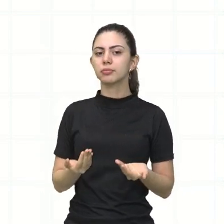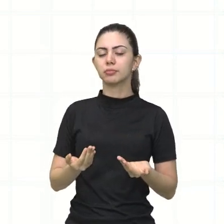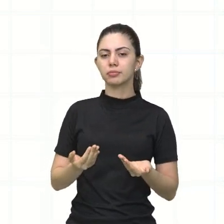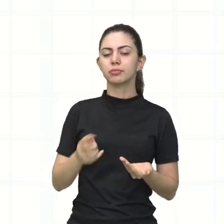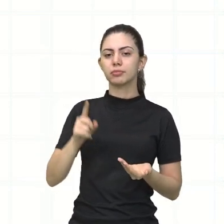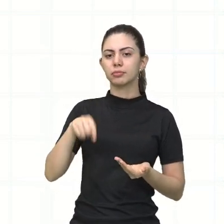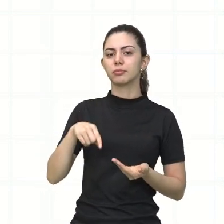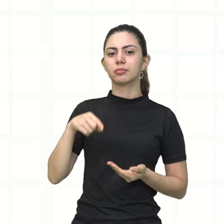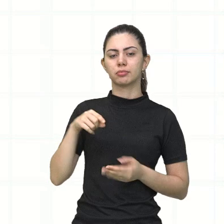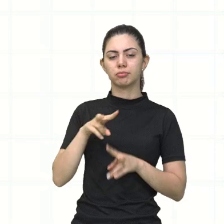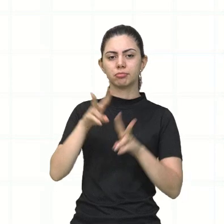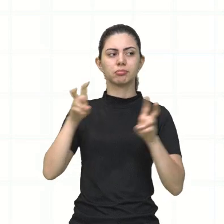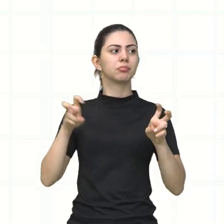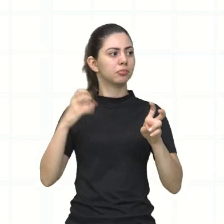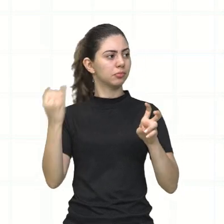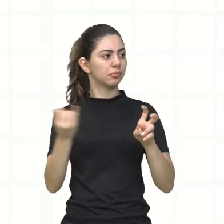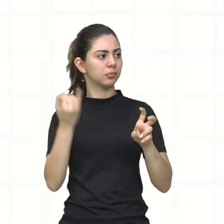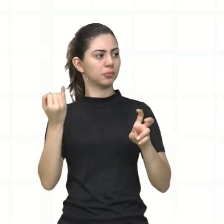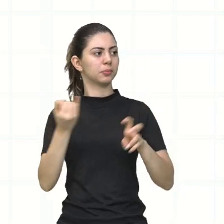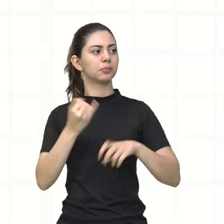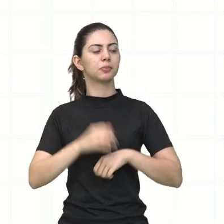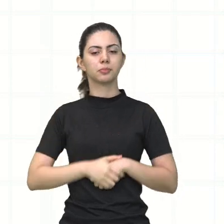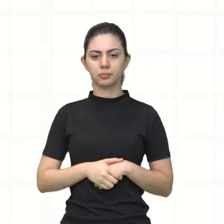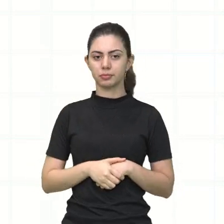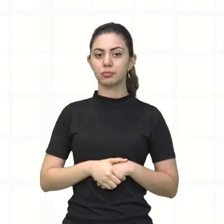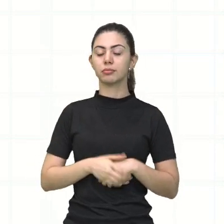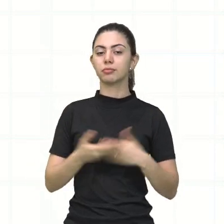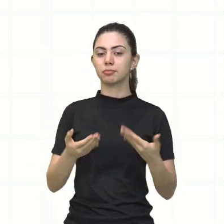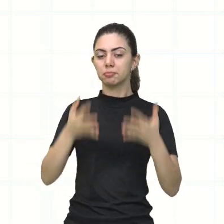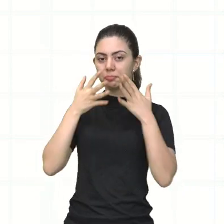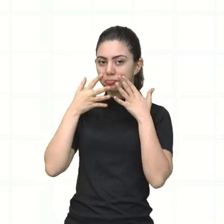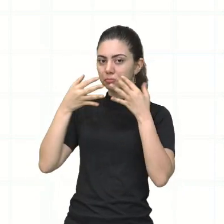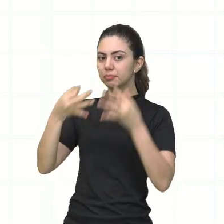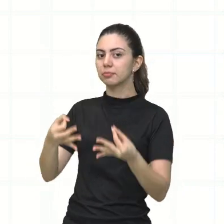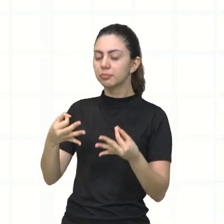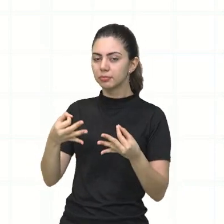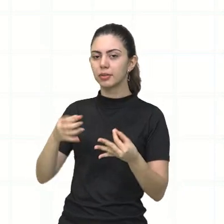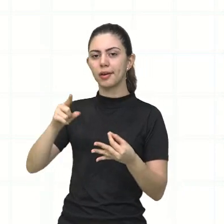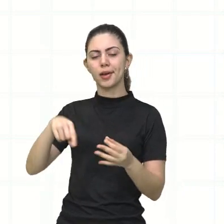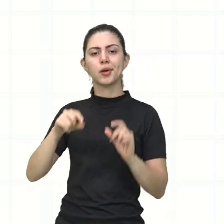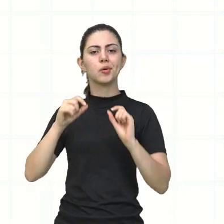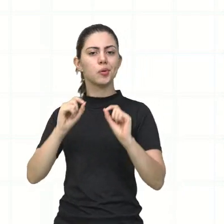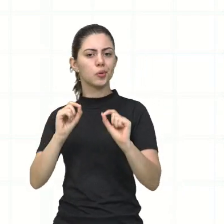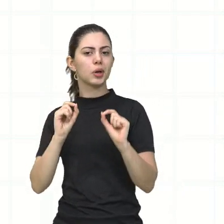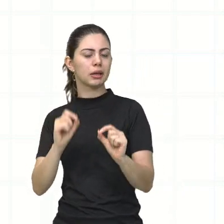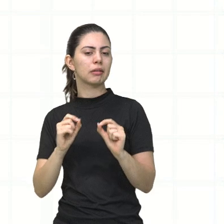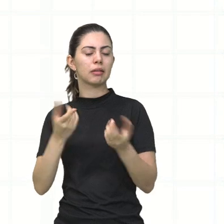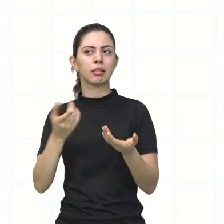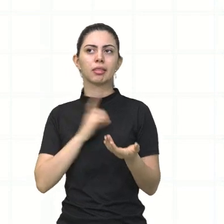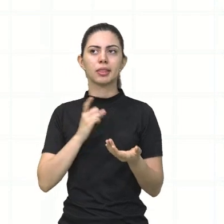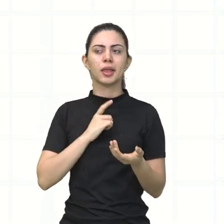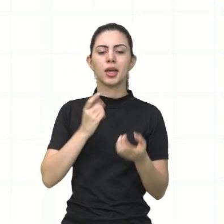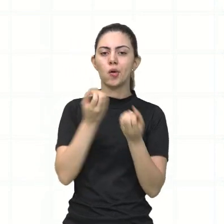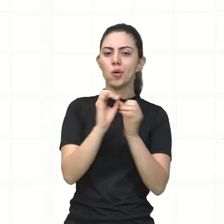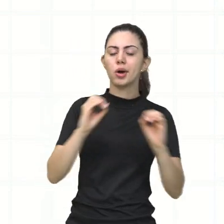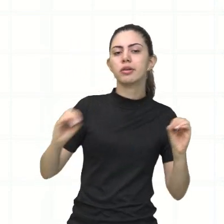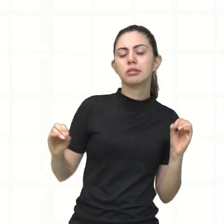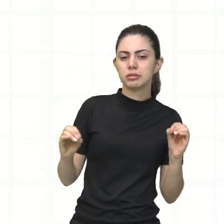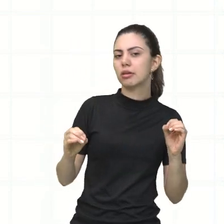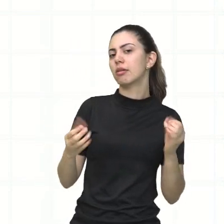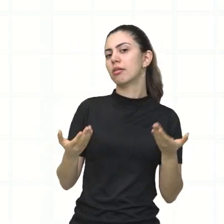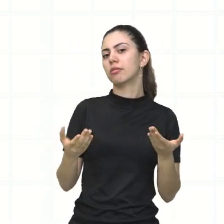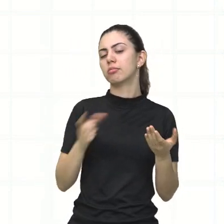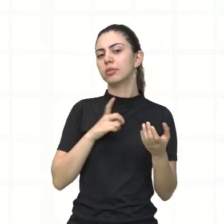pouquinho mais complexo, a gente tem que ter atenção para o que são orações, os pronomes relativos,